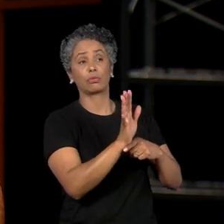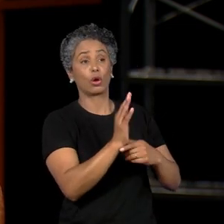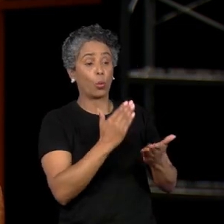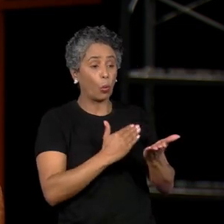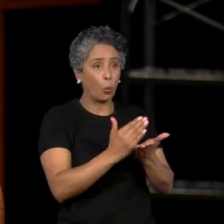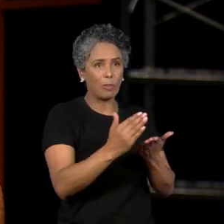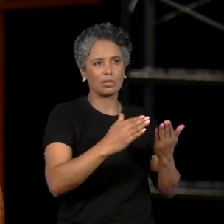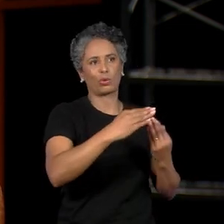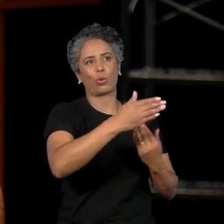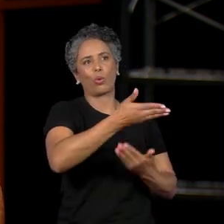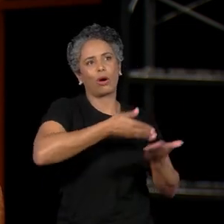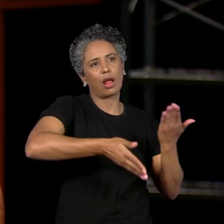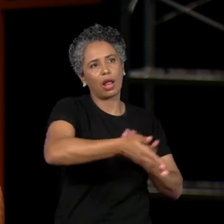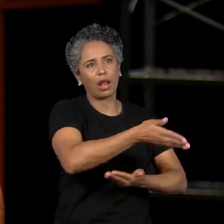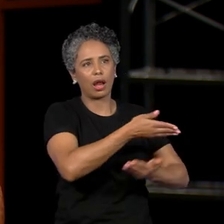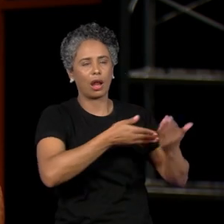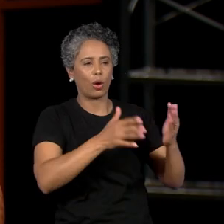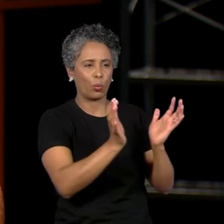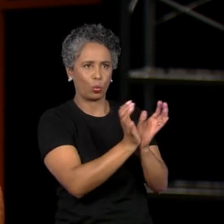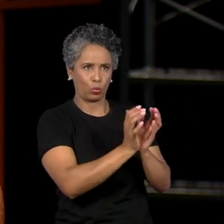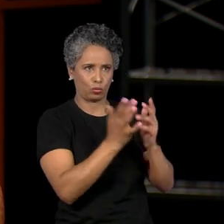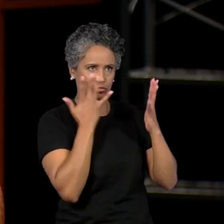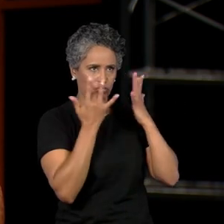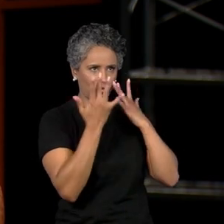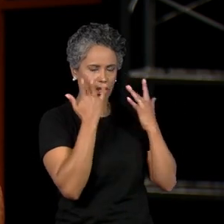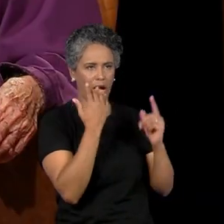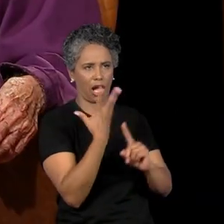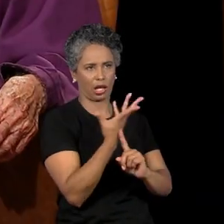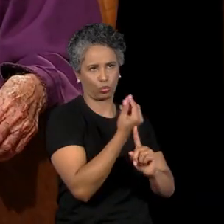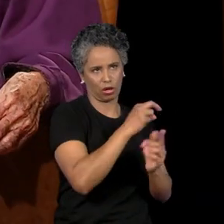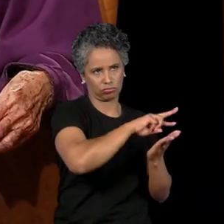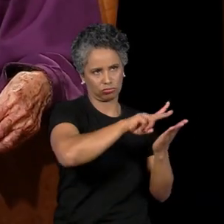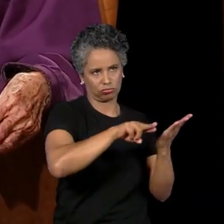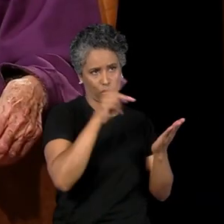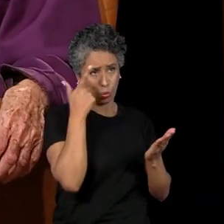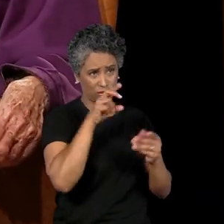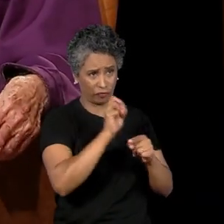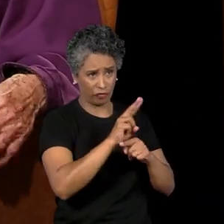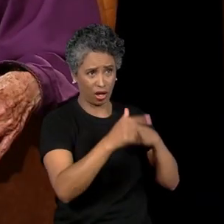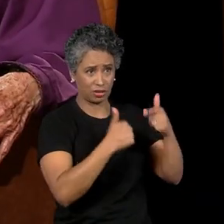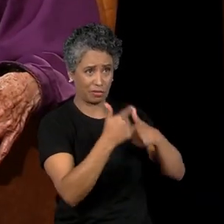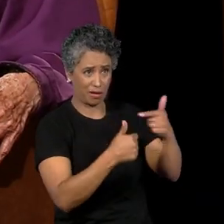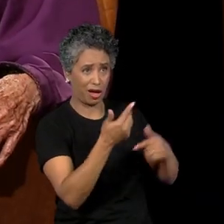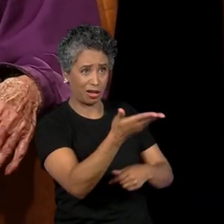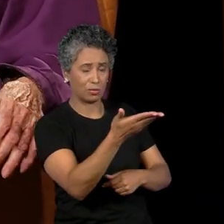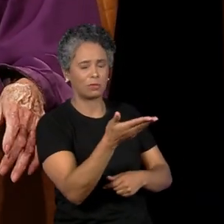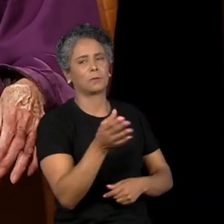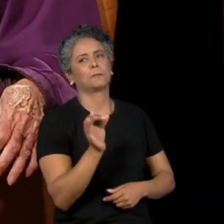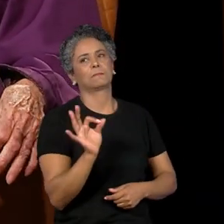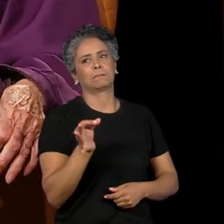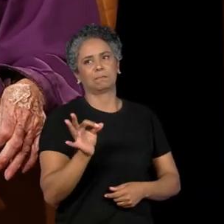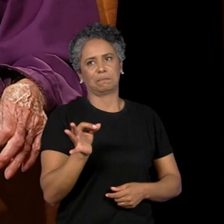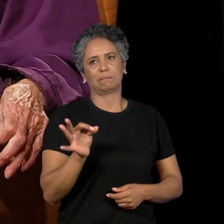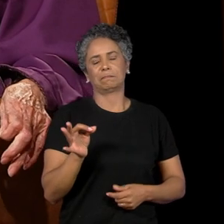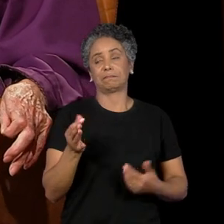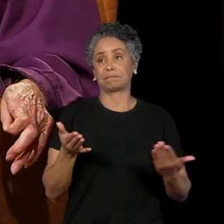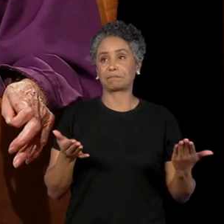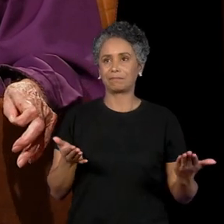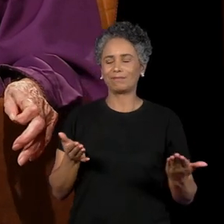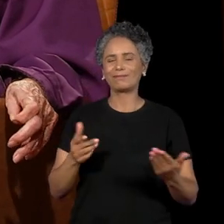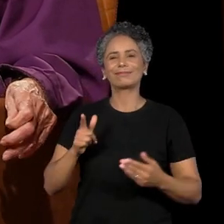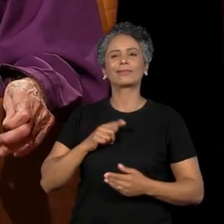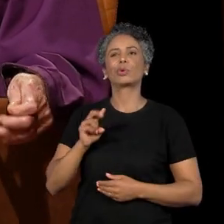de Arte. E você ainda arranjou um emprego por lá, não foi? Foi, um filme que se chama Caraça.